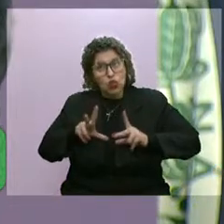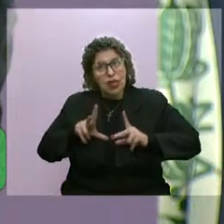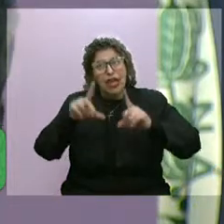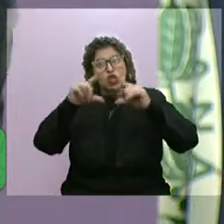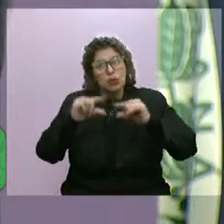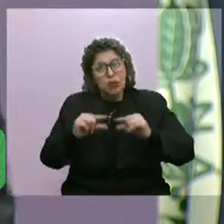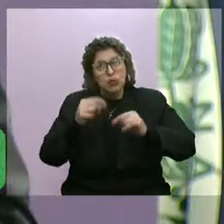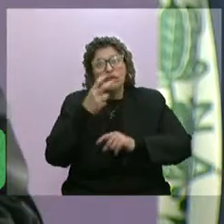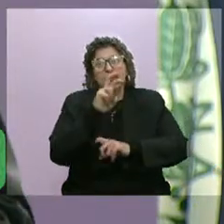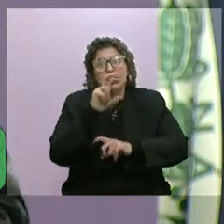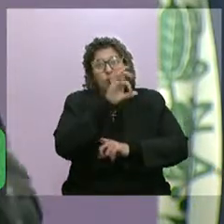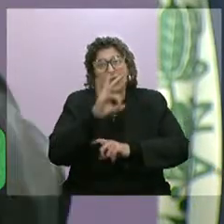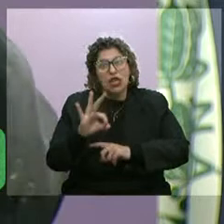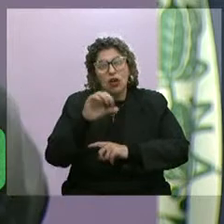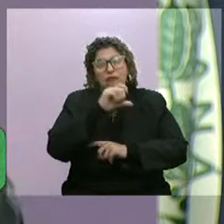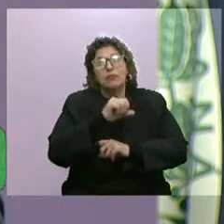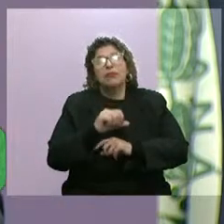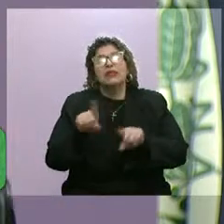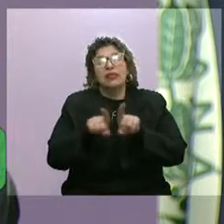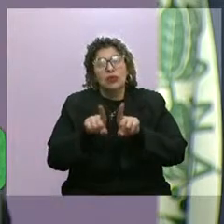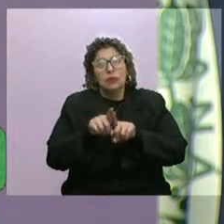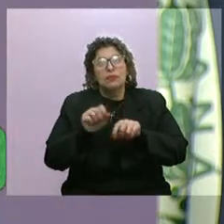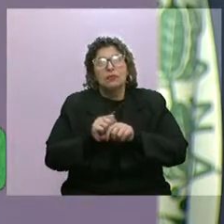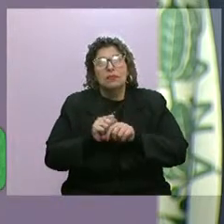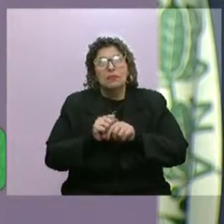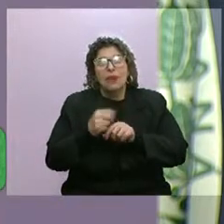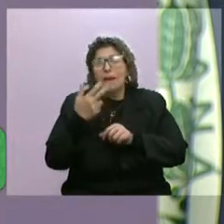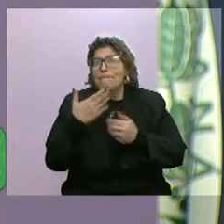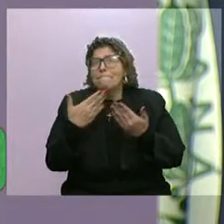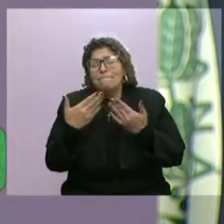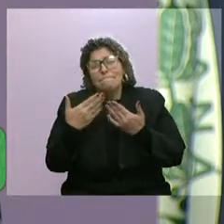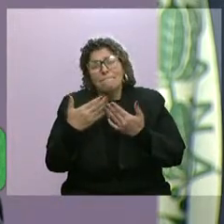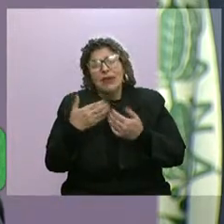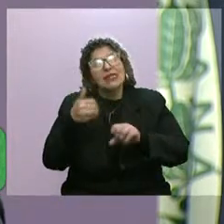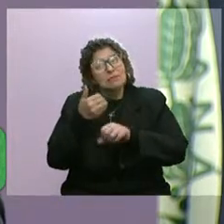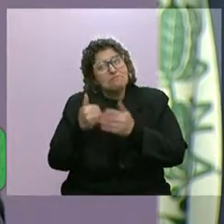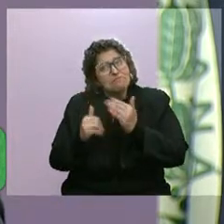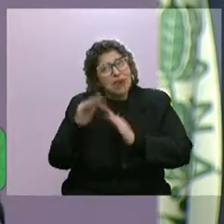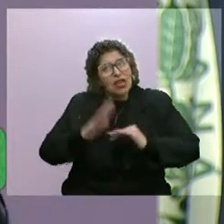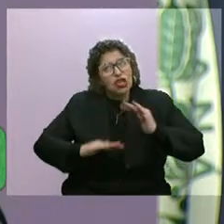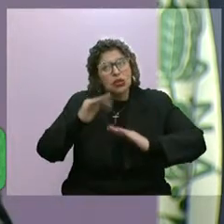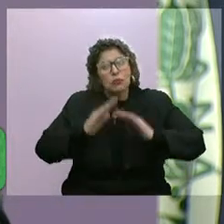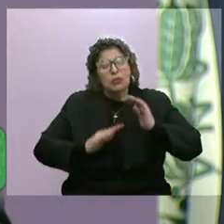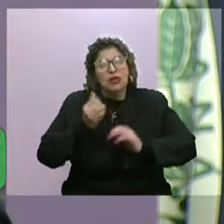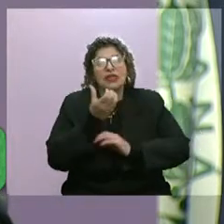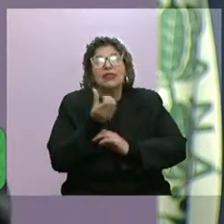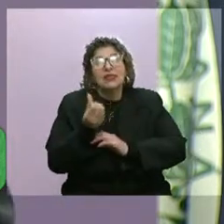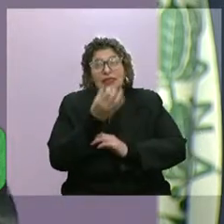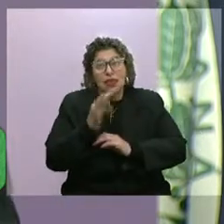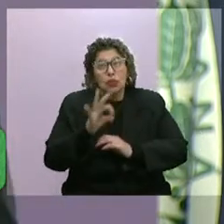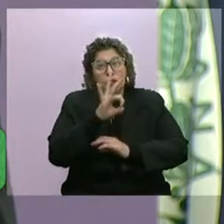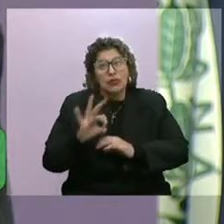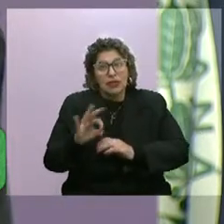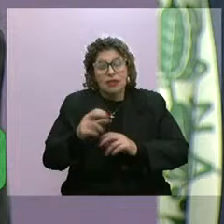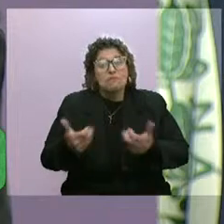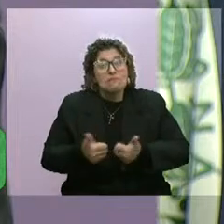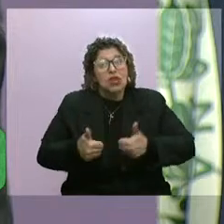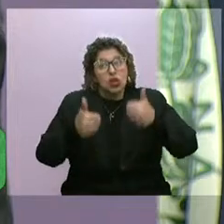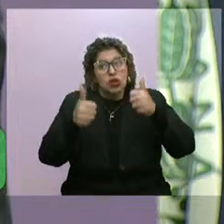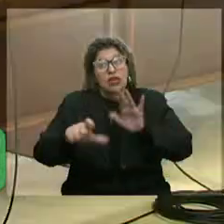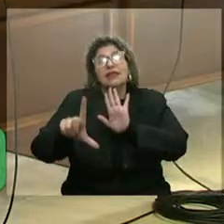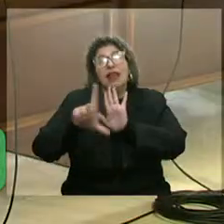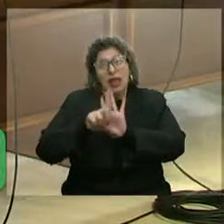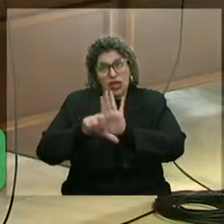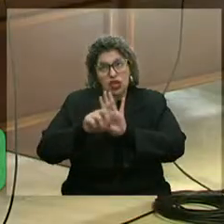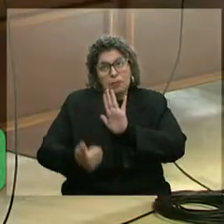pouco, foi a 59%, mas igual, praticamente 60% de quem usa sistema privado indicou melhorias,